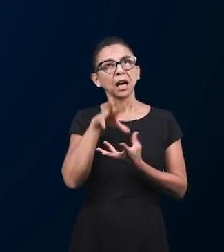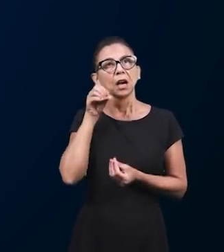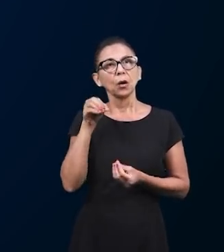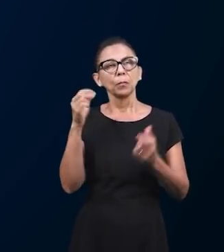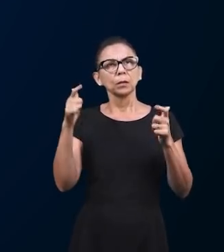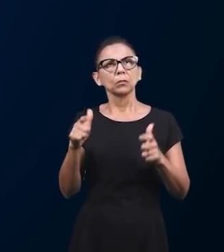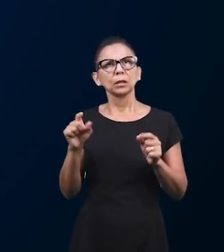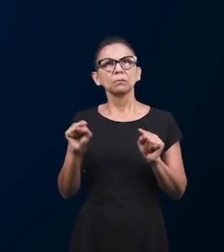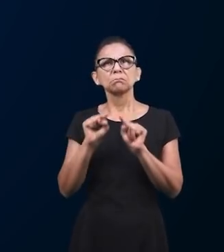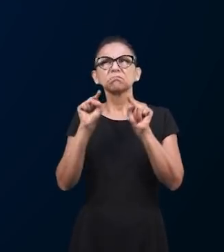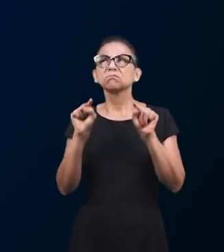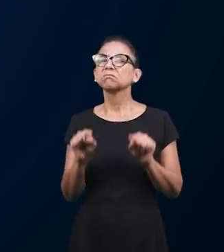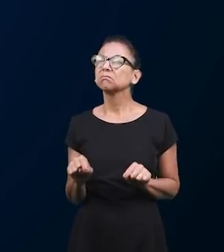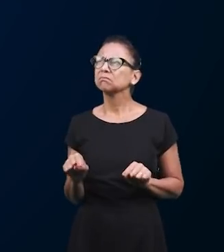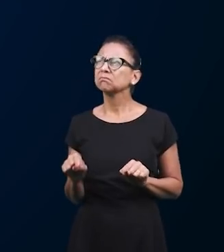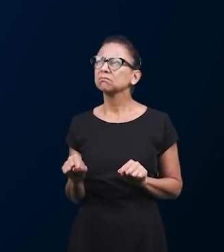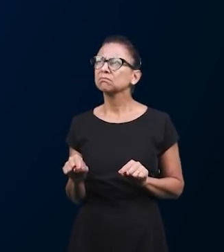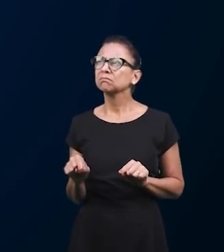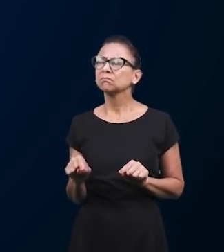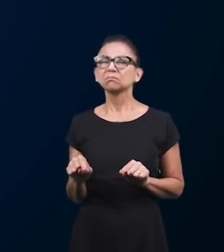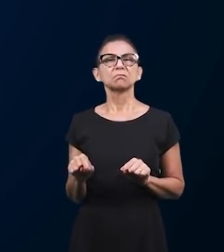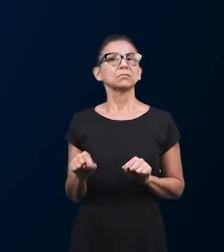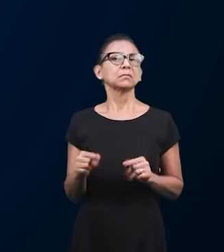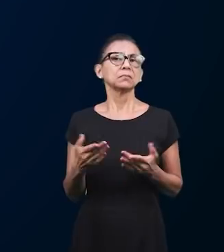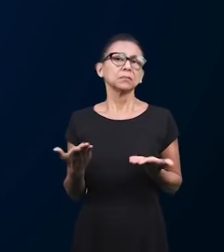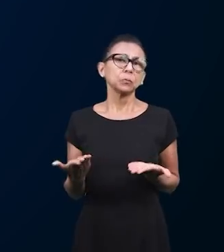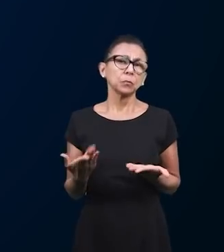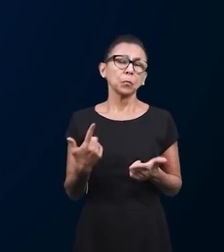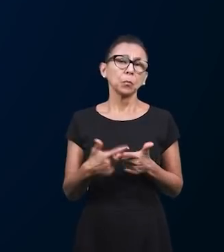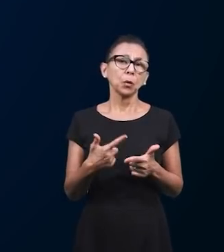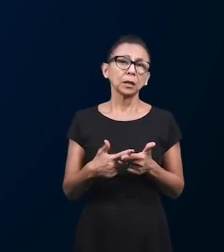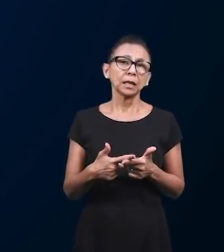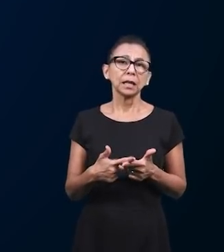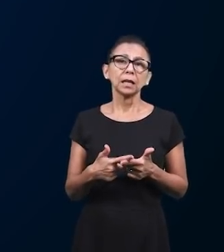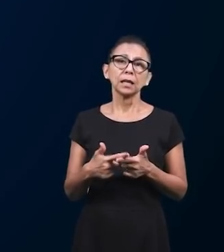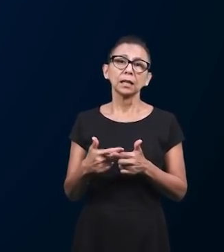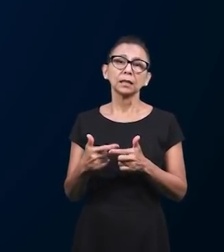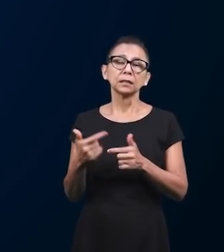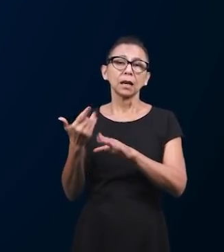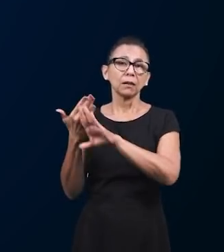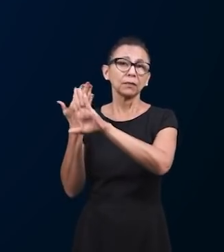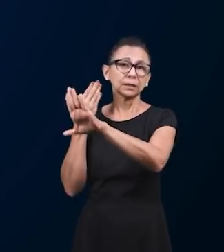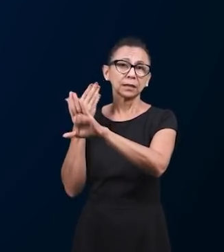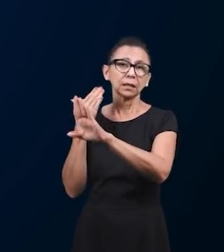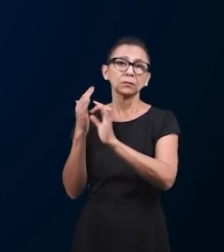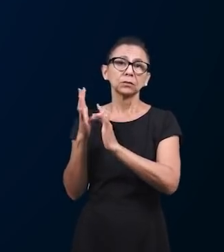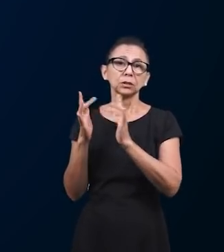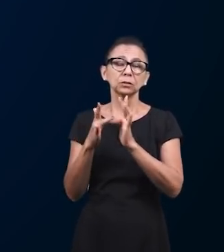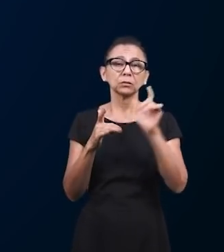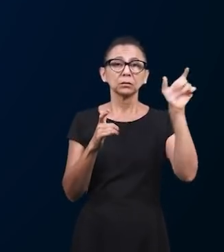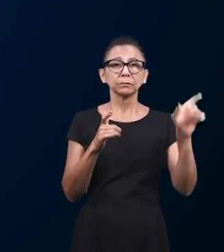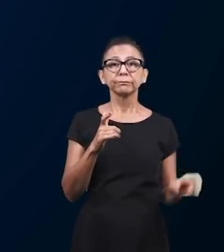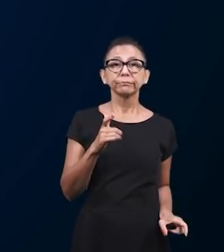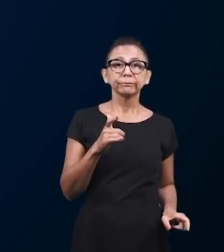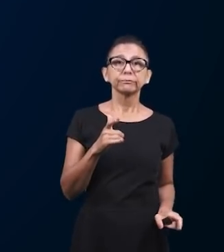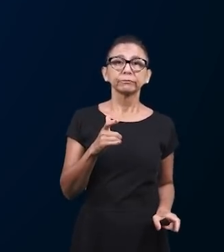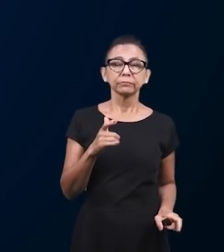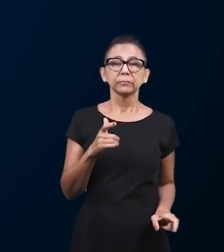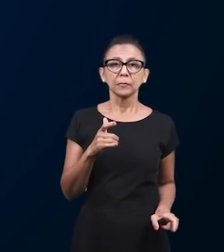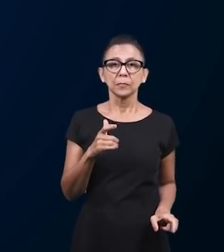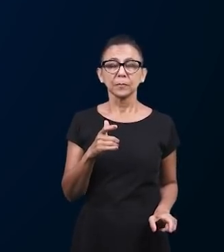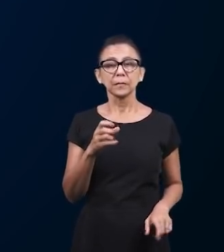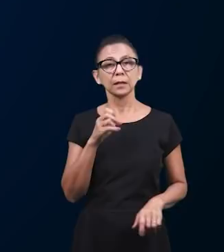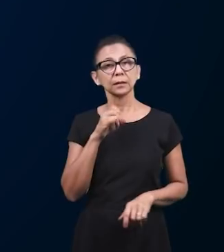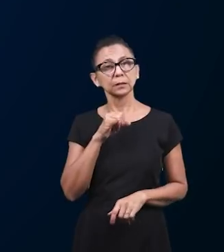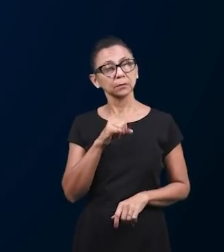sua alma, então ele não caminha com Jesus, não tem certeza do seu amanhã. E é